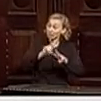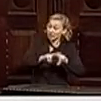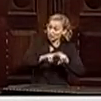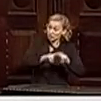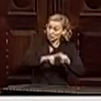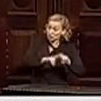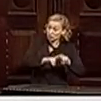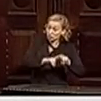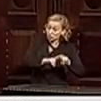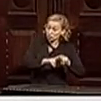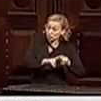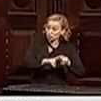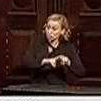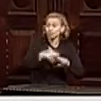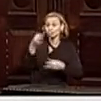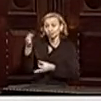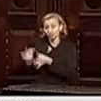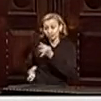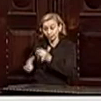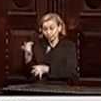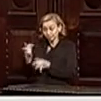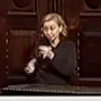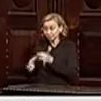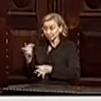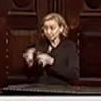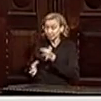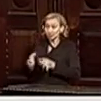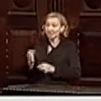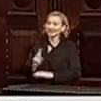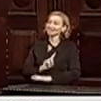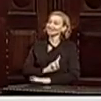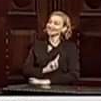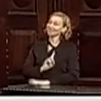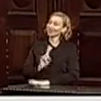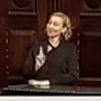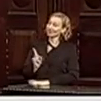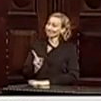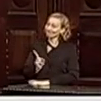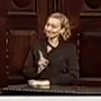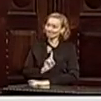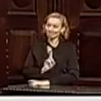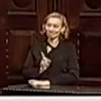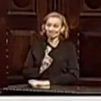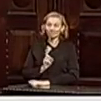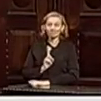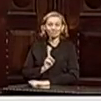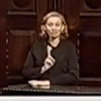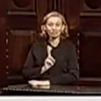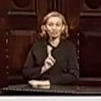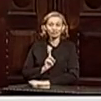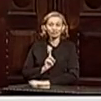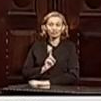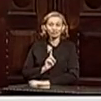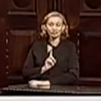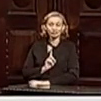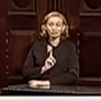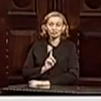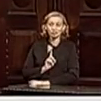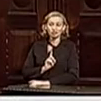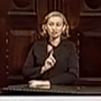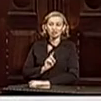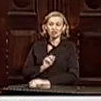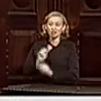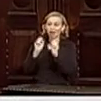ordem do Tribunal Regional Federal da 2ª Região e não o encaminhamento da decisão da Assembleia Legislativa